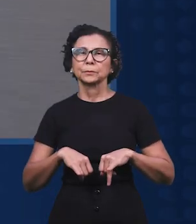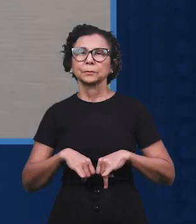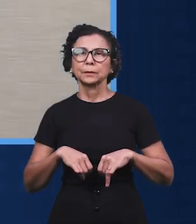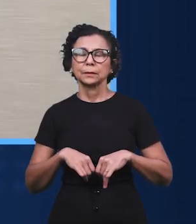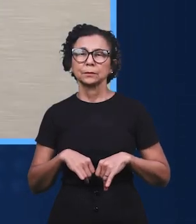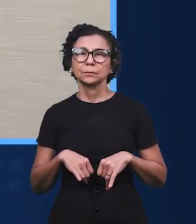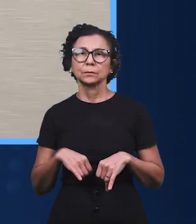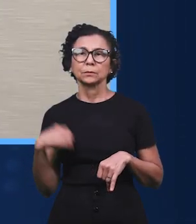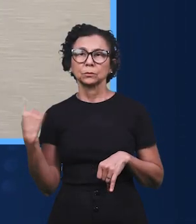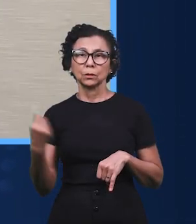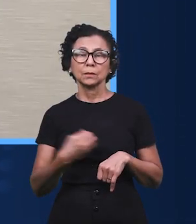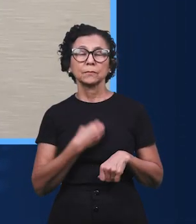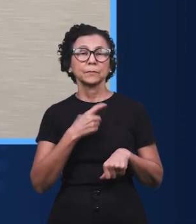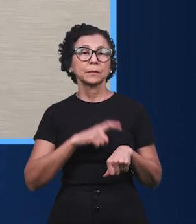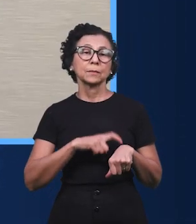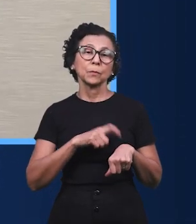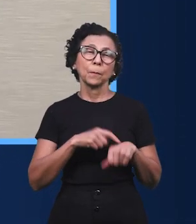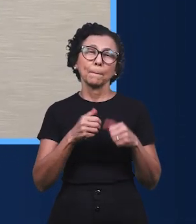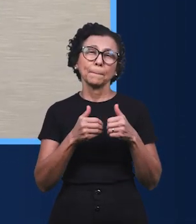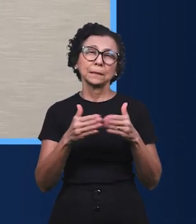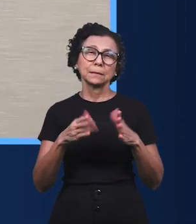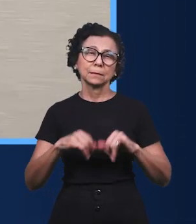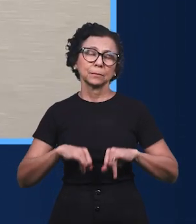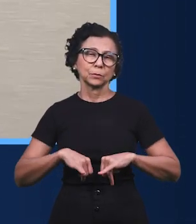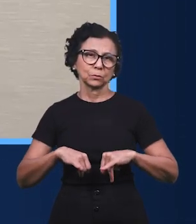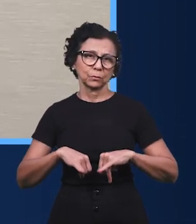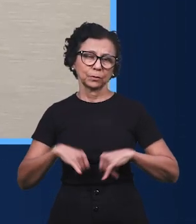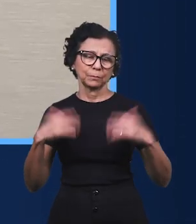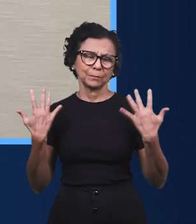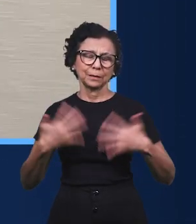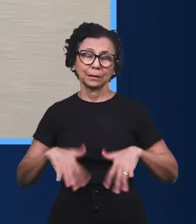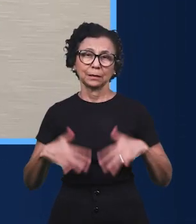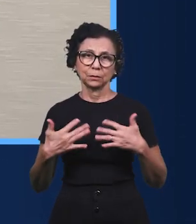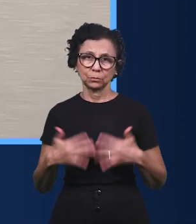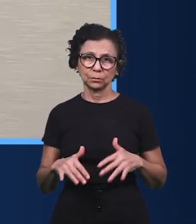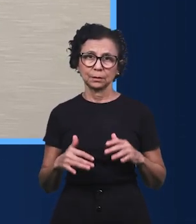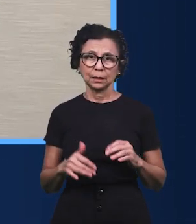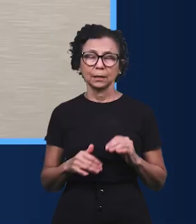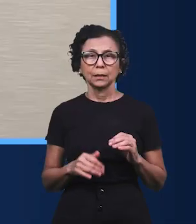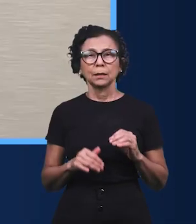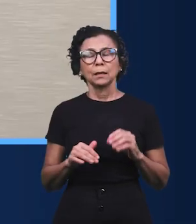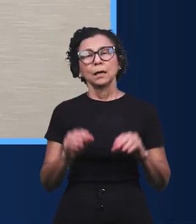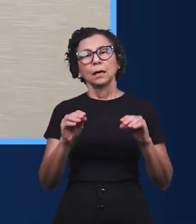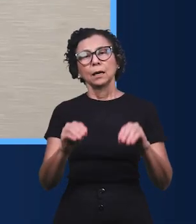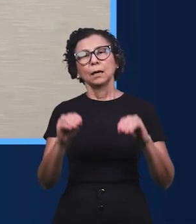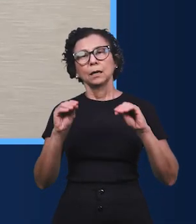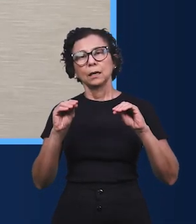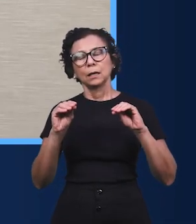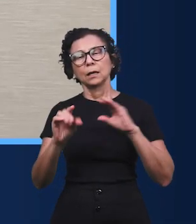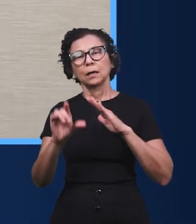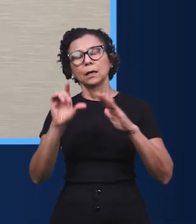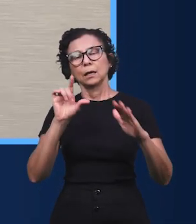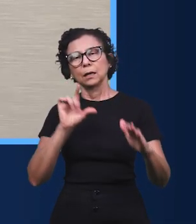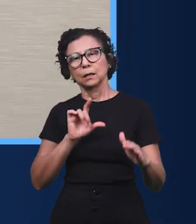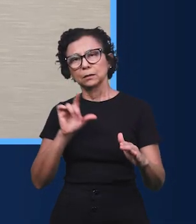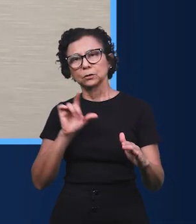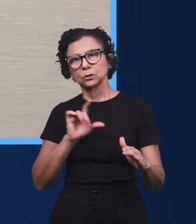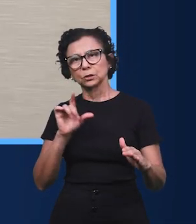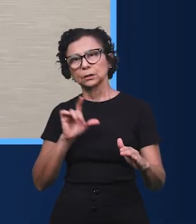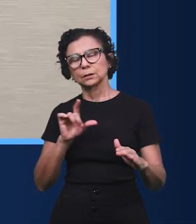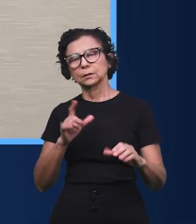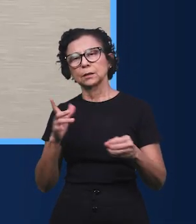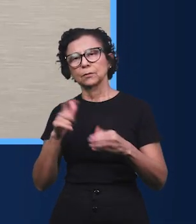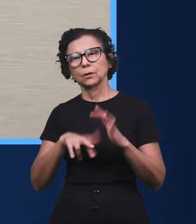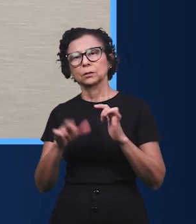estamos vivendo este momento chamado princípio das dores, o momento que antecede ao arrebatamento da igreja, o momento que